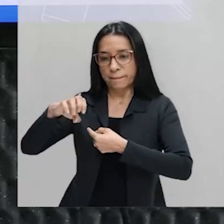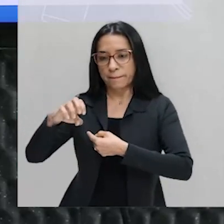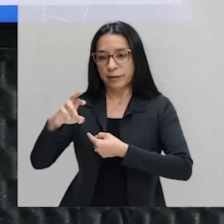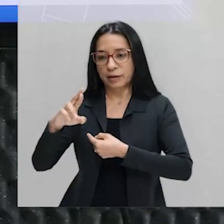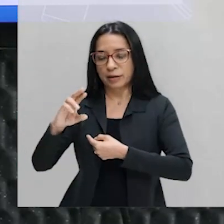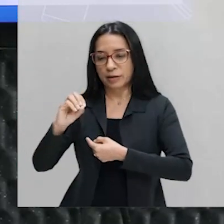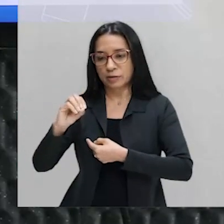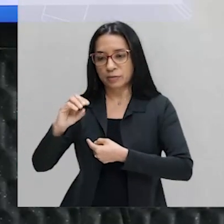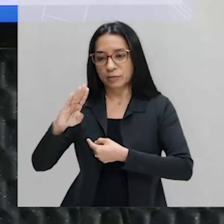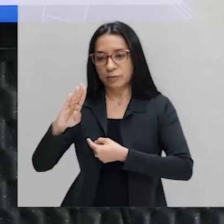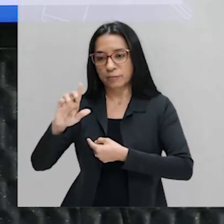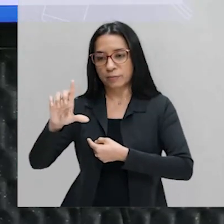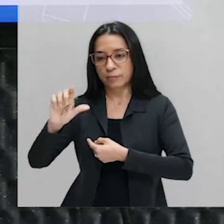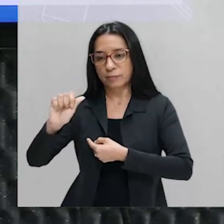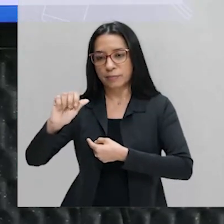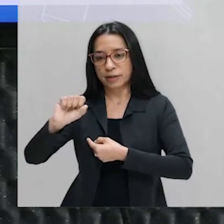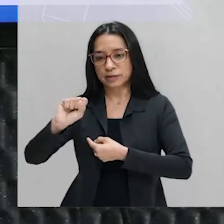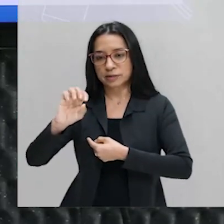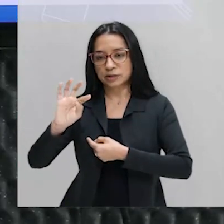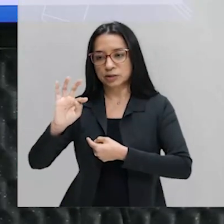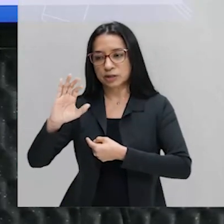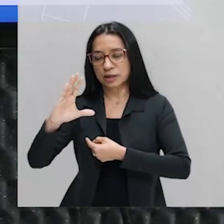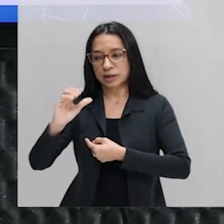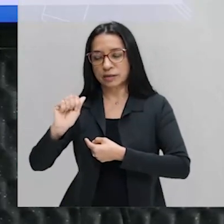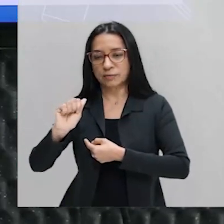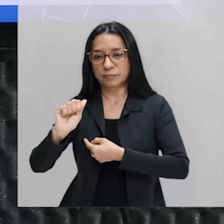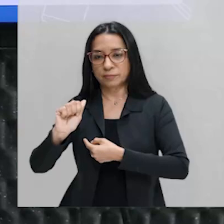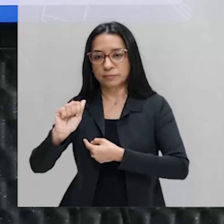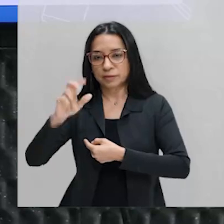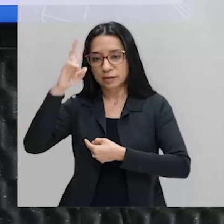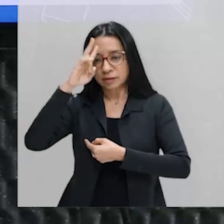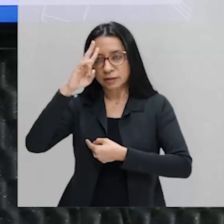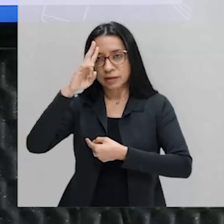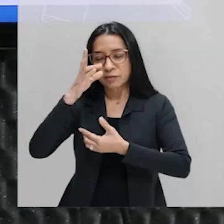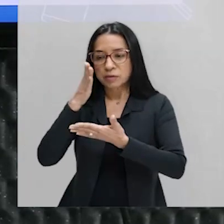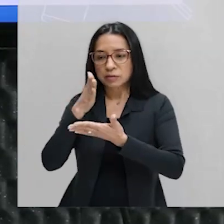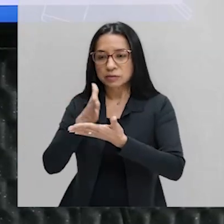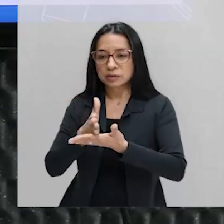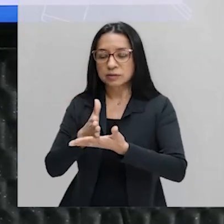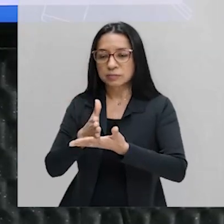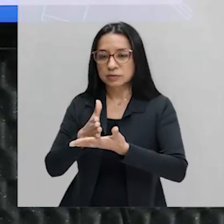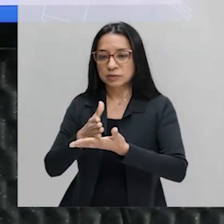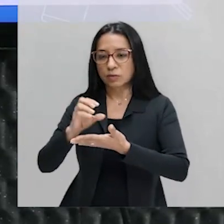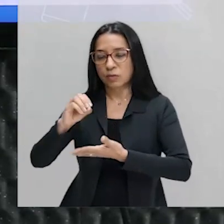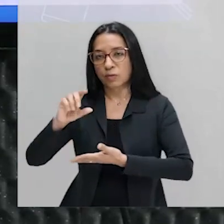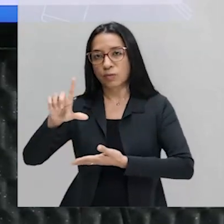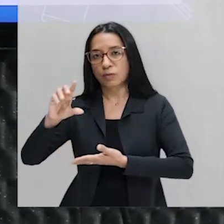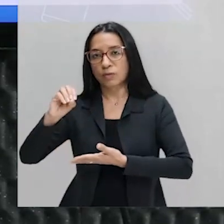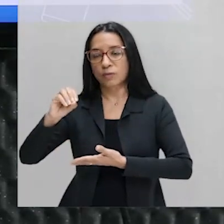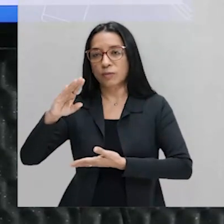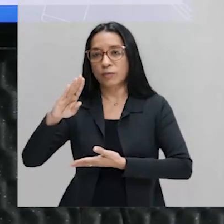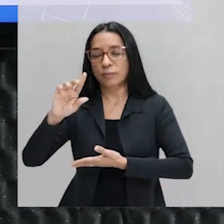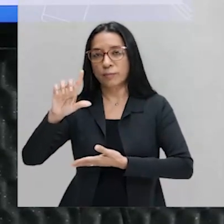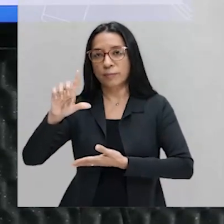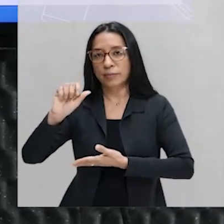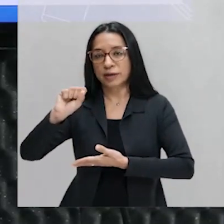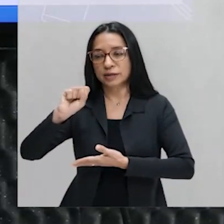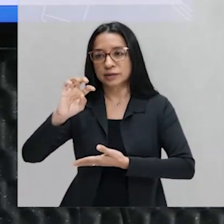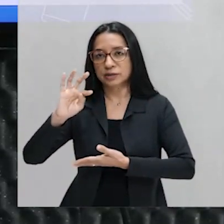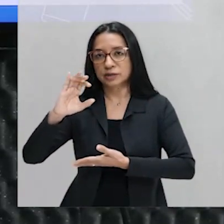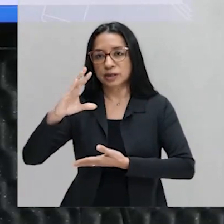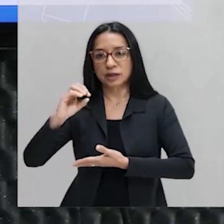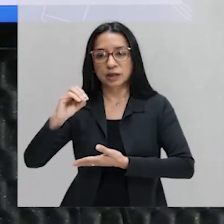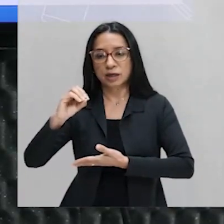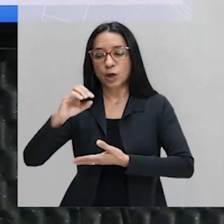meroblástica, discoidal. O que é isso? Lembra que na segmentação holoblástica todo o embrião se